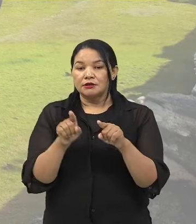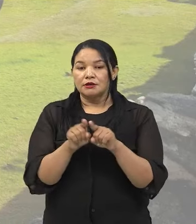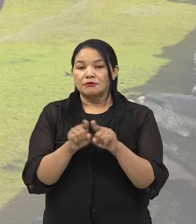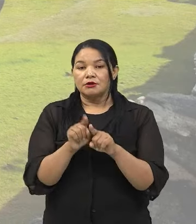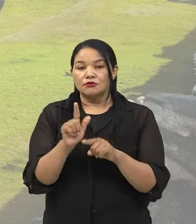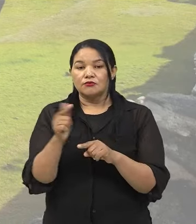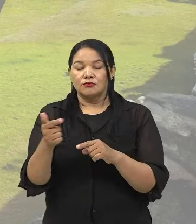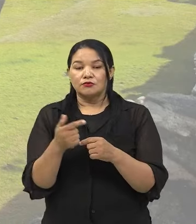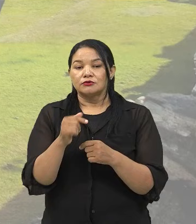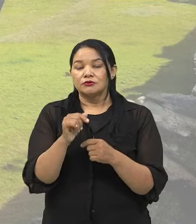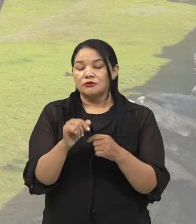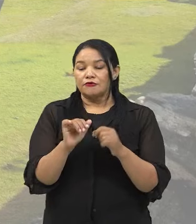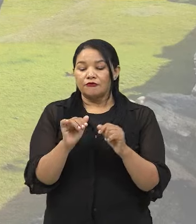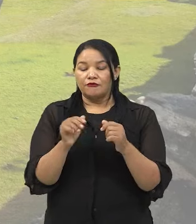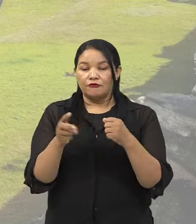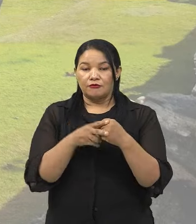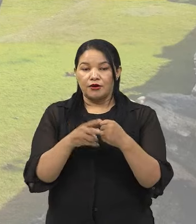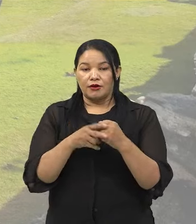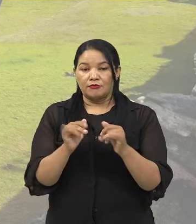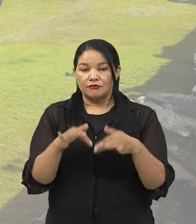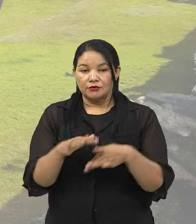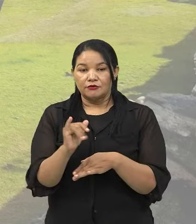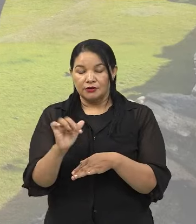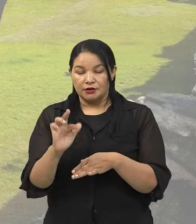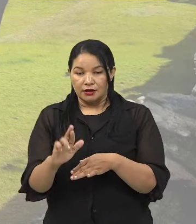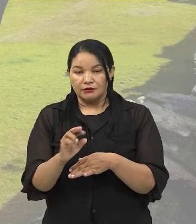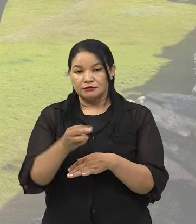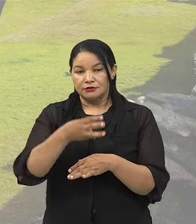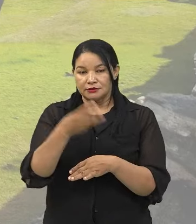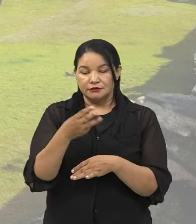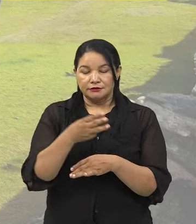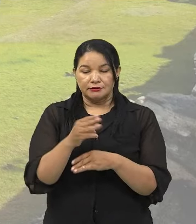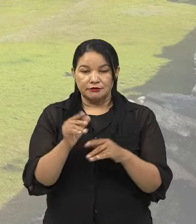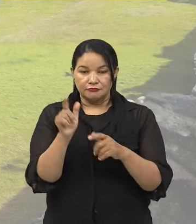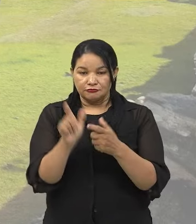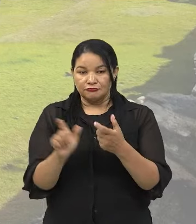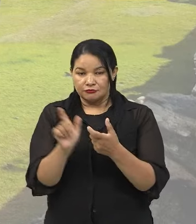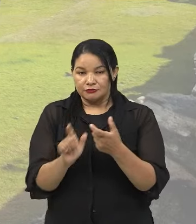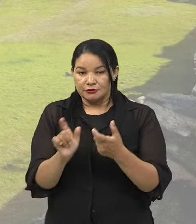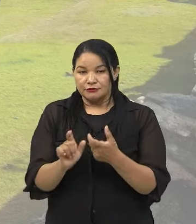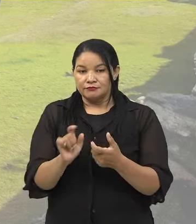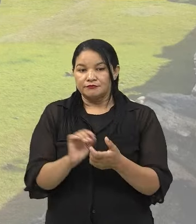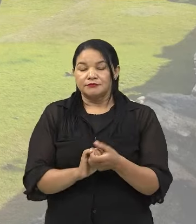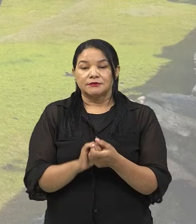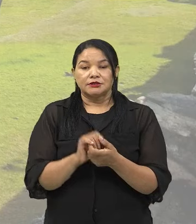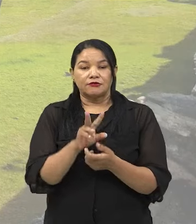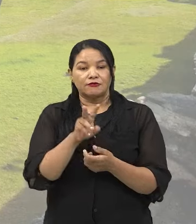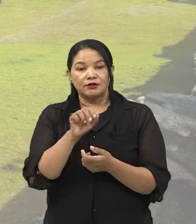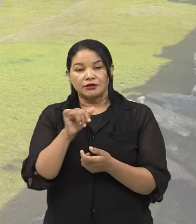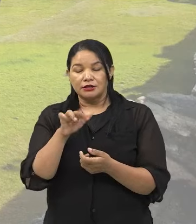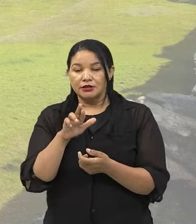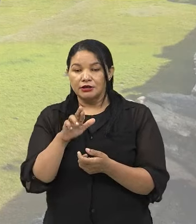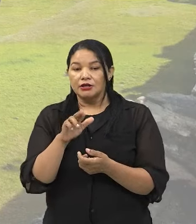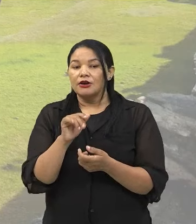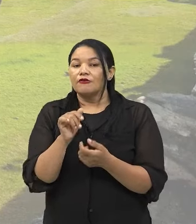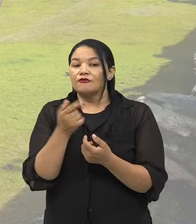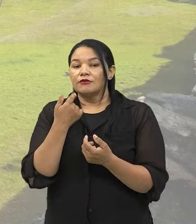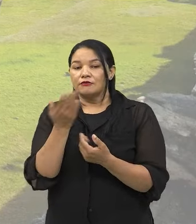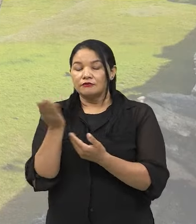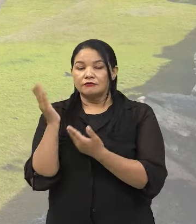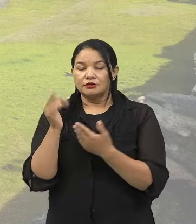em IR, os verbos de terceira conjugação. Bem-ir, bem-ido. Pedir,